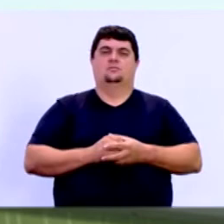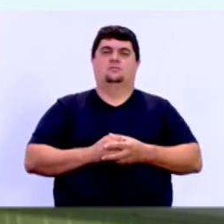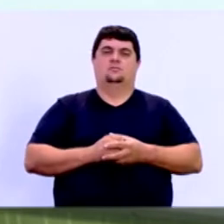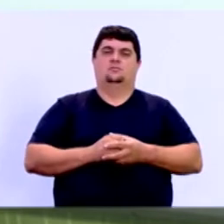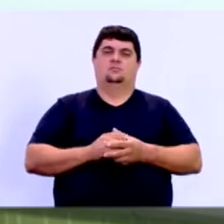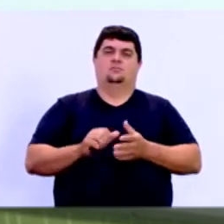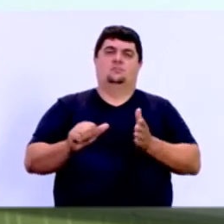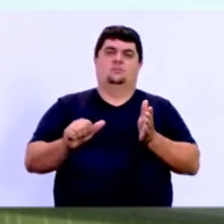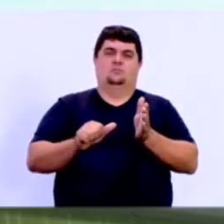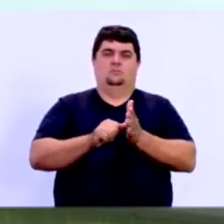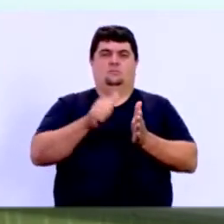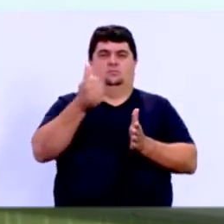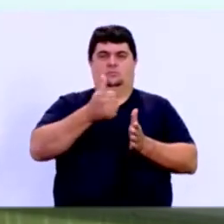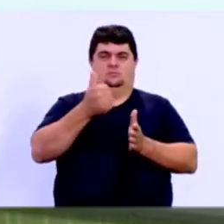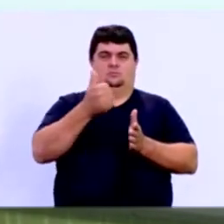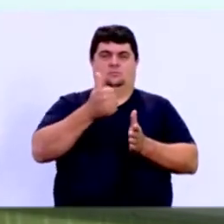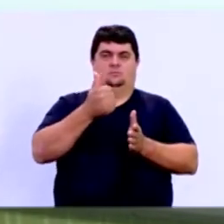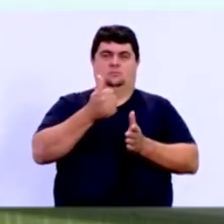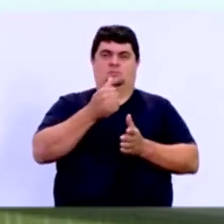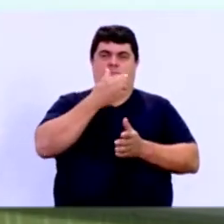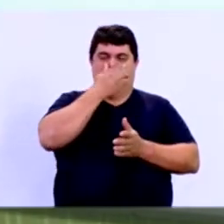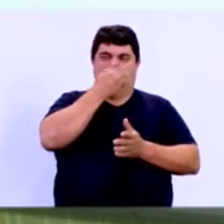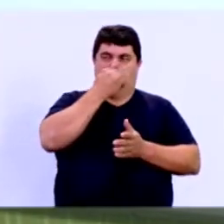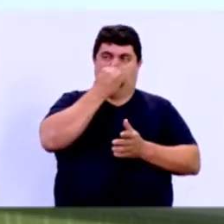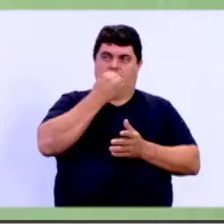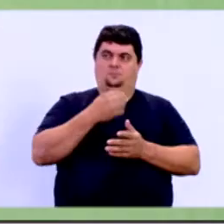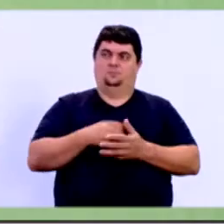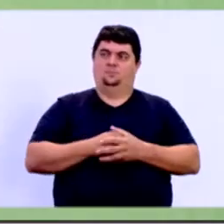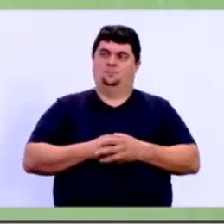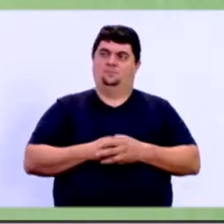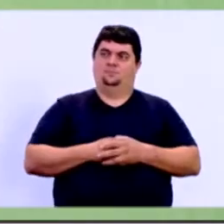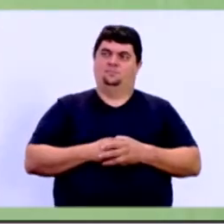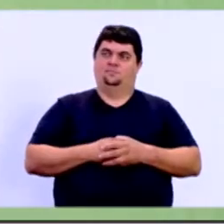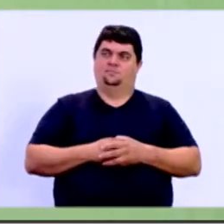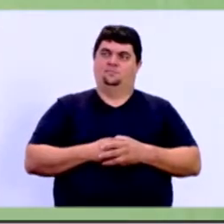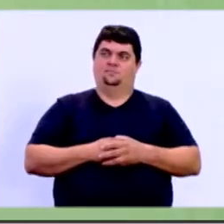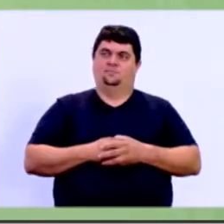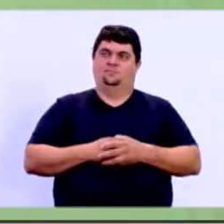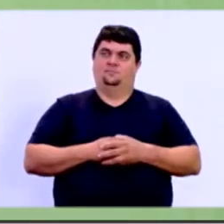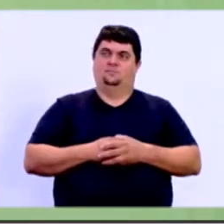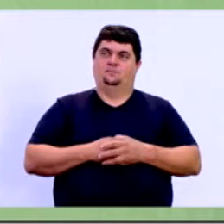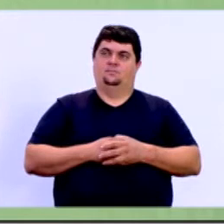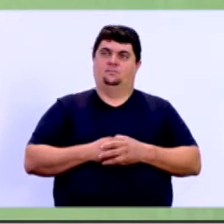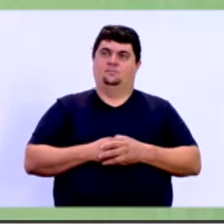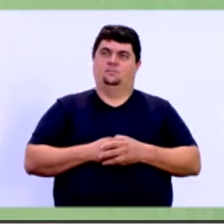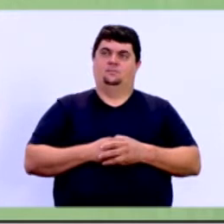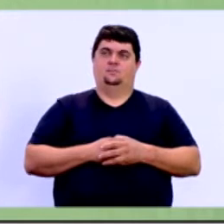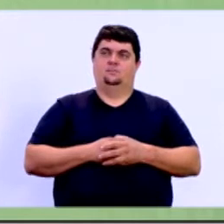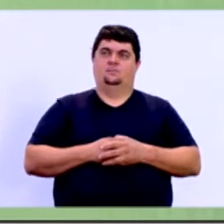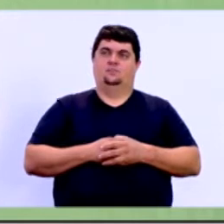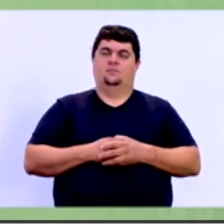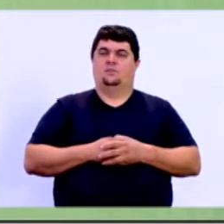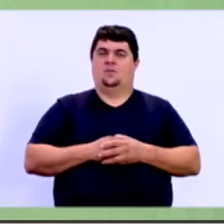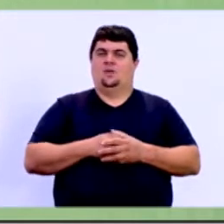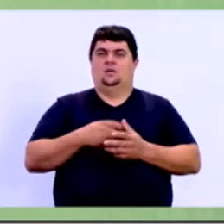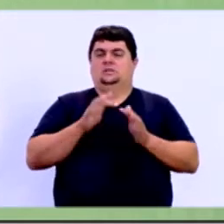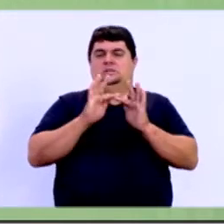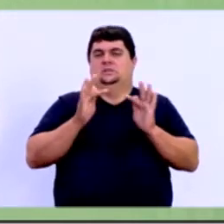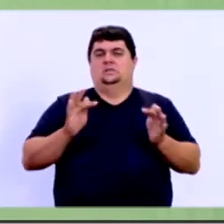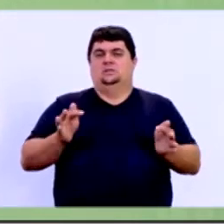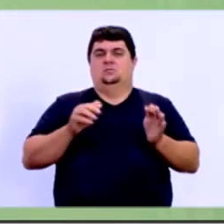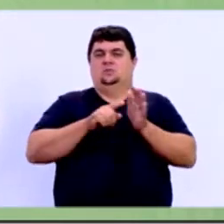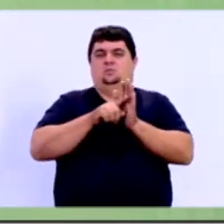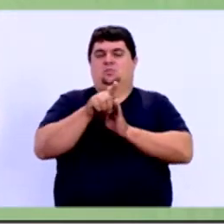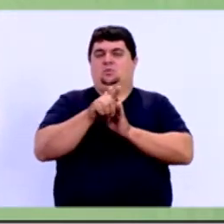para a nossa primeira questão da nossa atividade de sala. Uma questão muito simples, uma questão